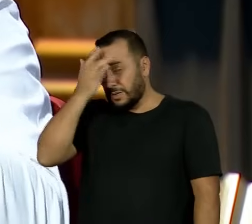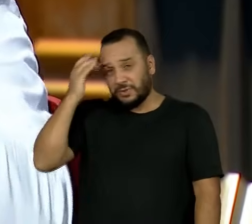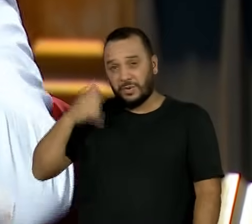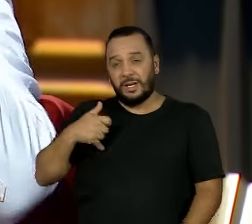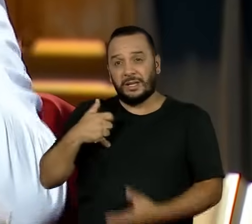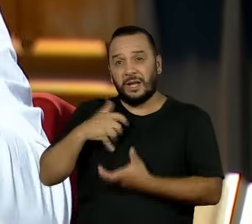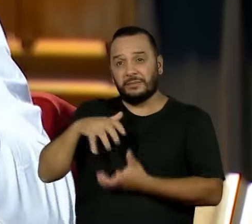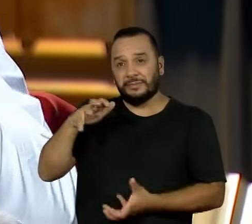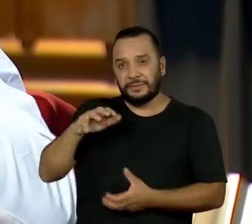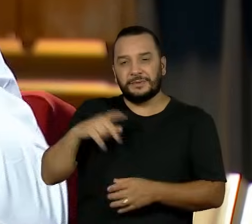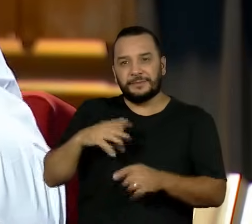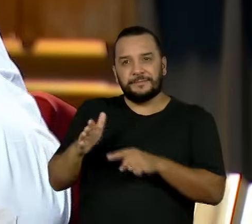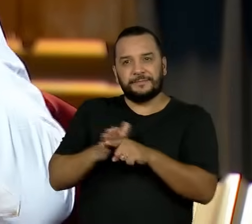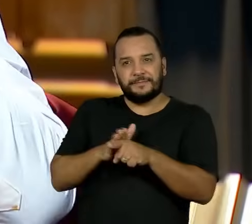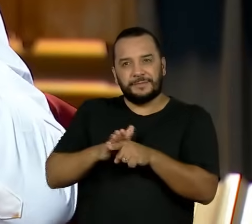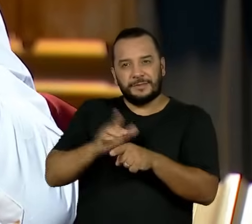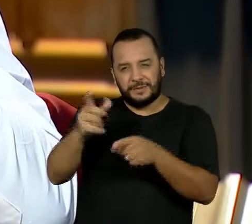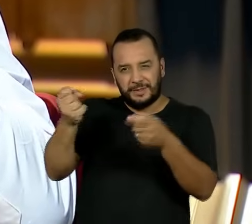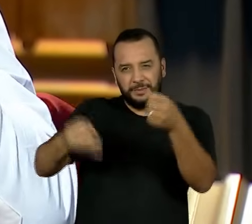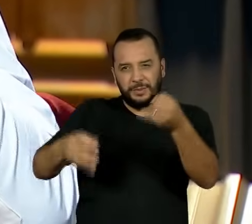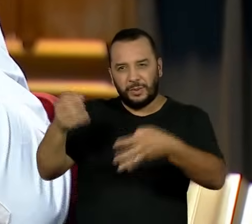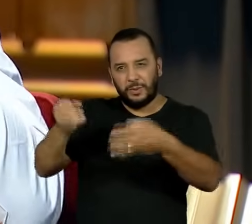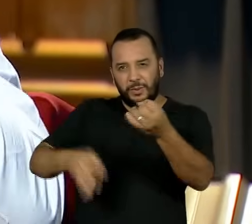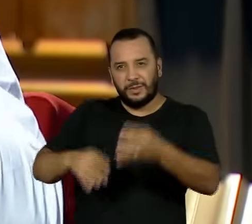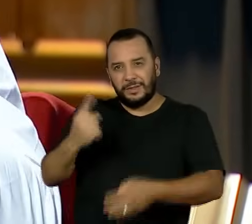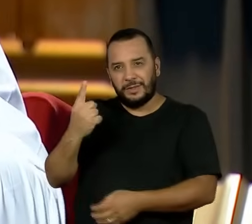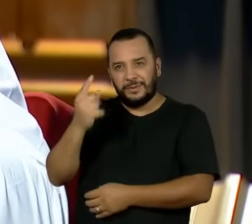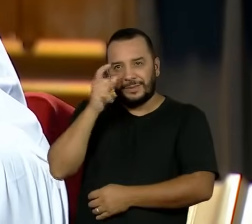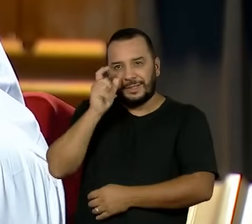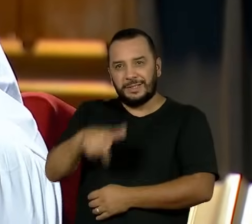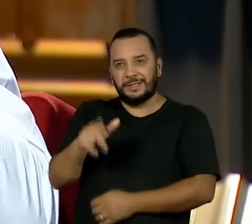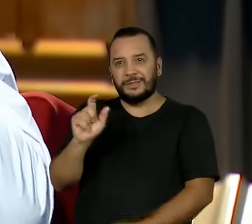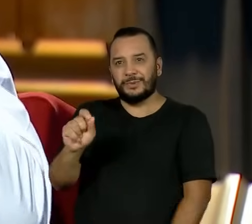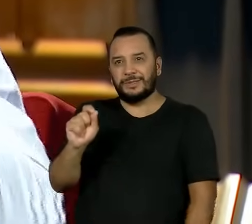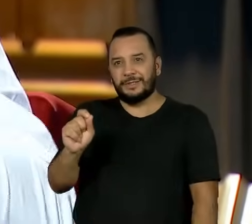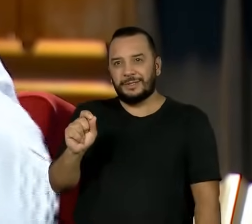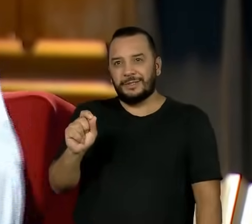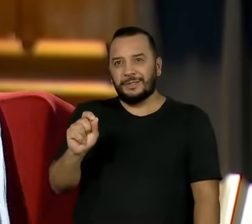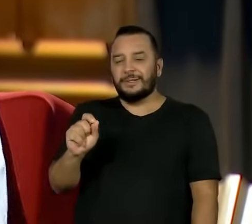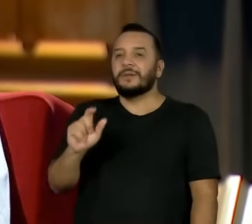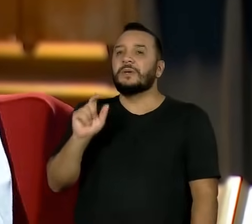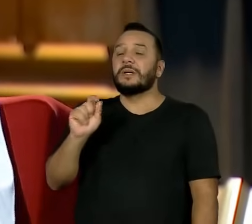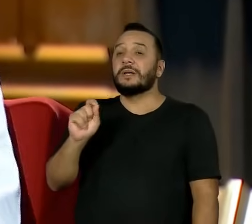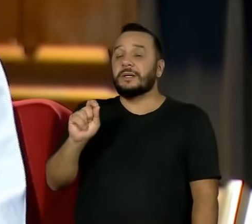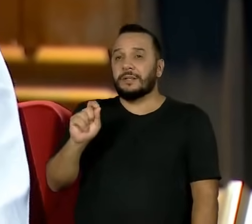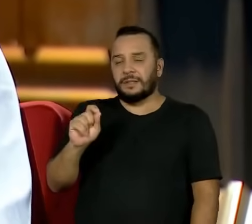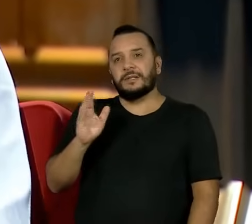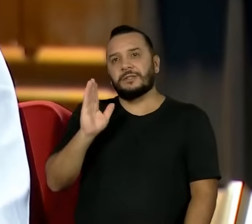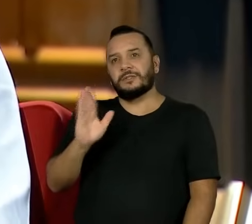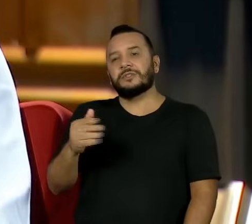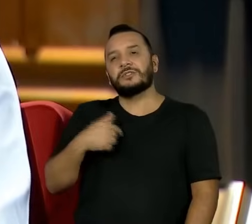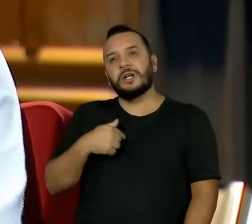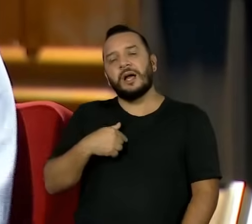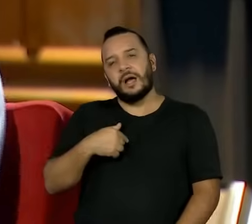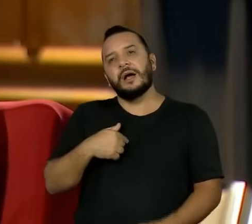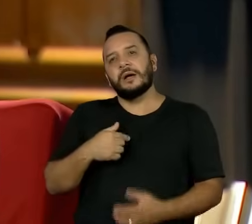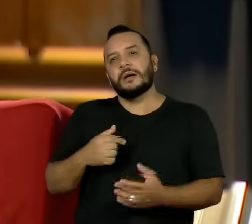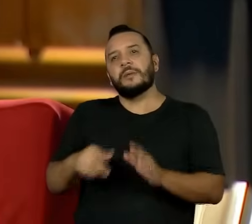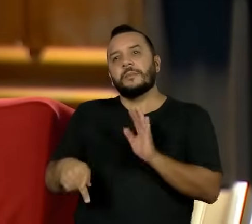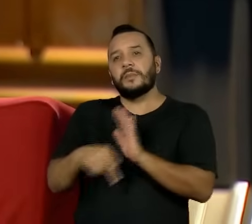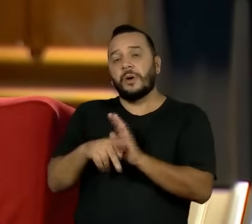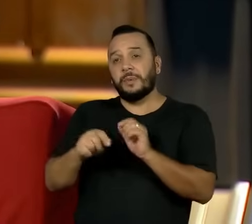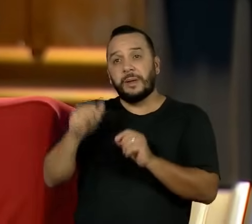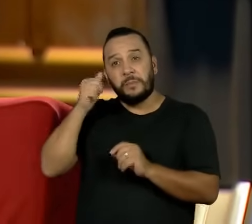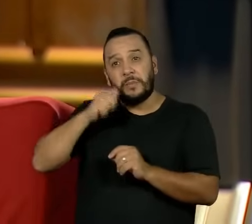né, dos dados que você trouxe, há um que é interessante, que é a feminização do envelhecimento. Ou seja,